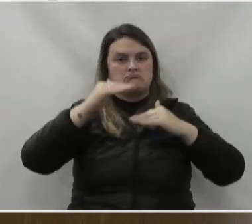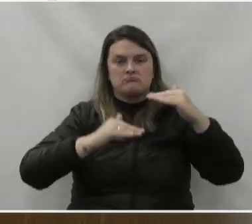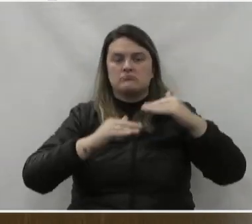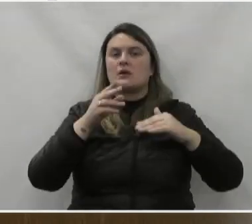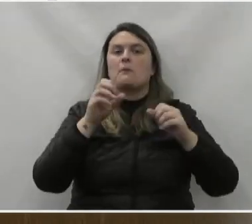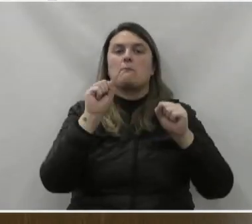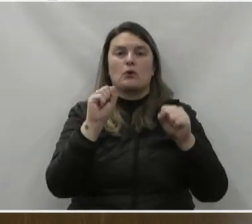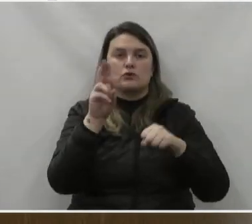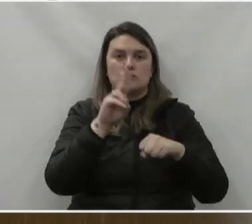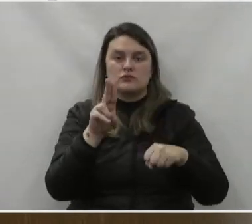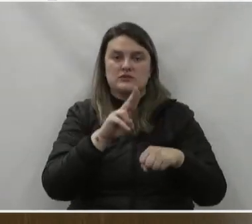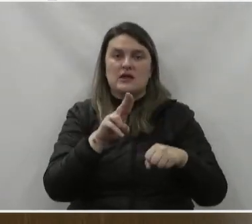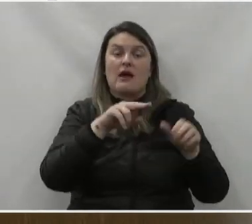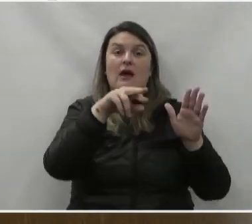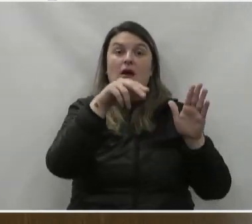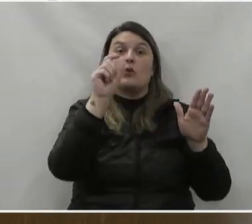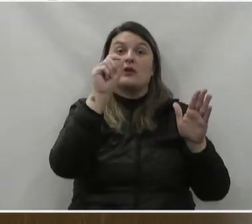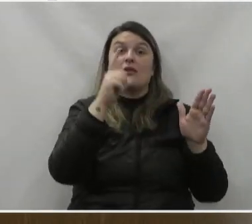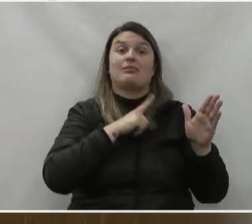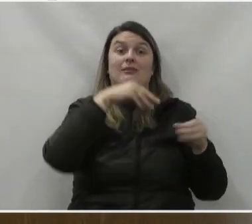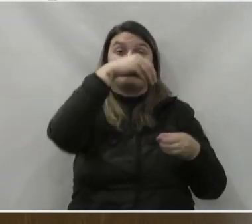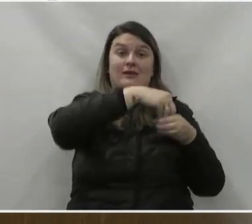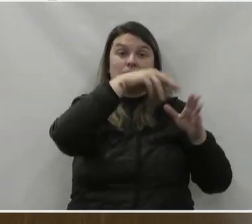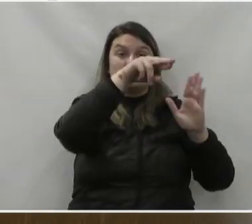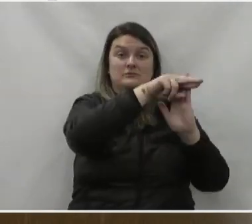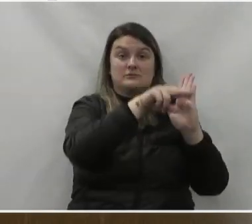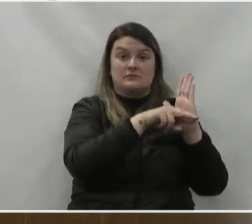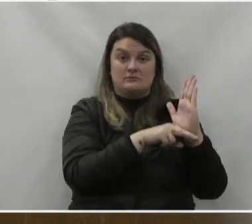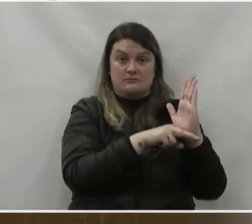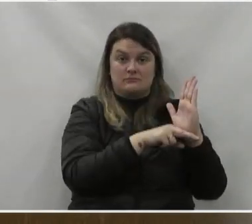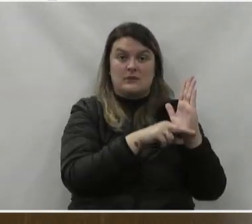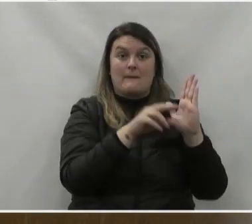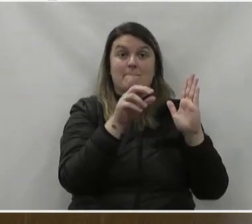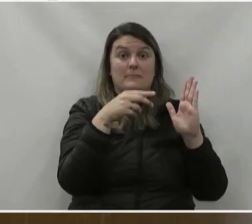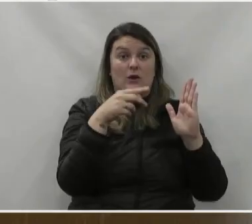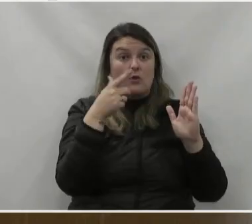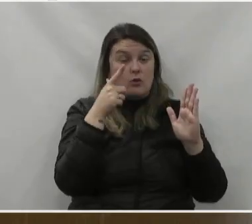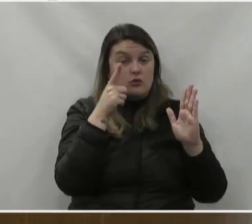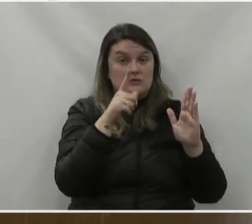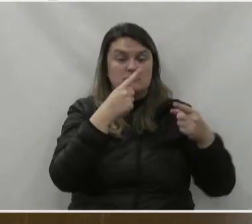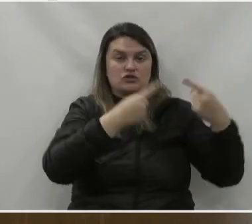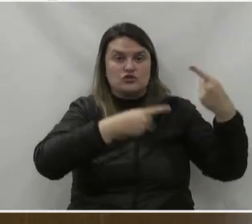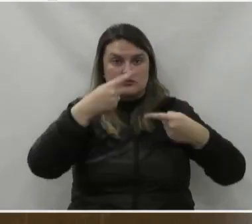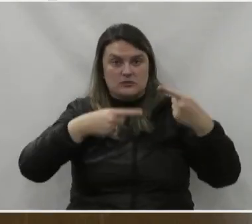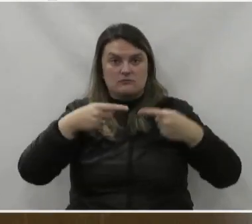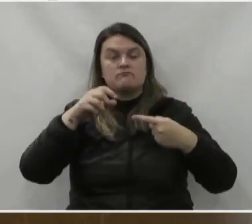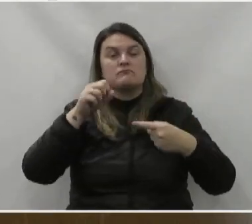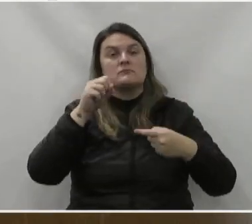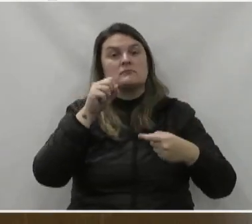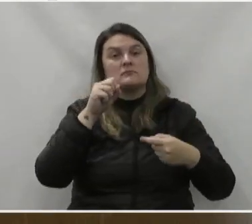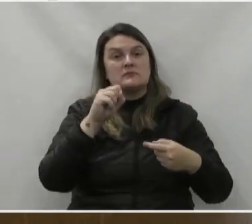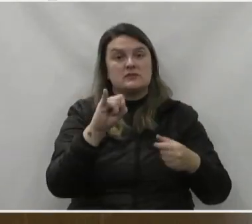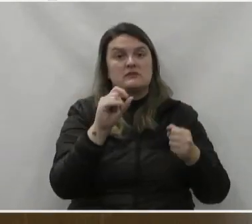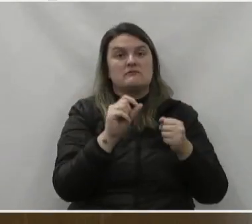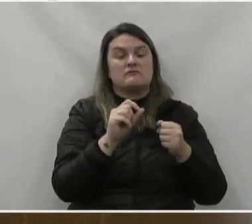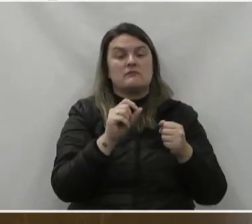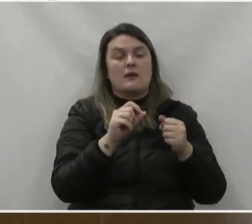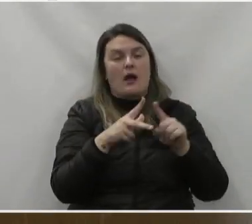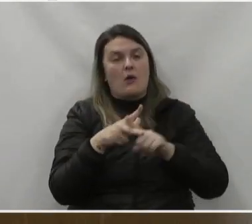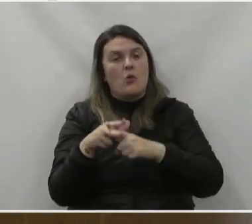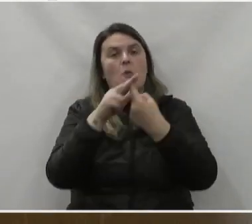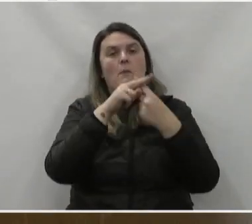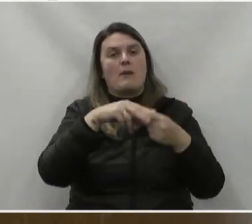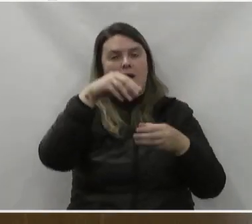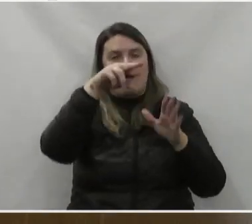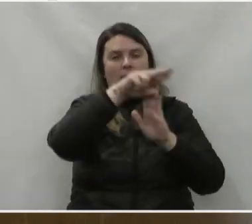que se utilize os instrumentos regimentais adequados para debater. E, se for o caso, reformar atos da presidência. Esse é